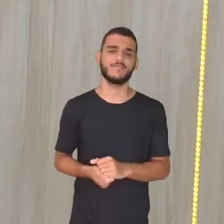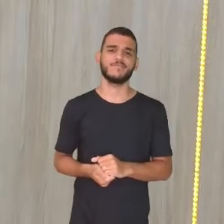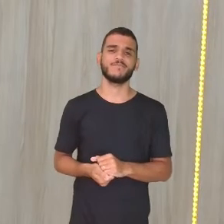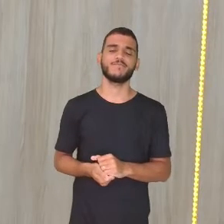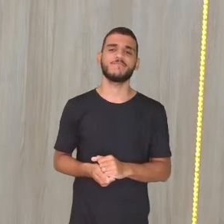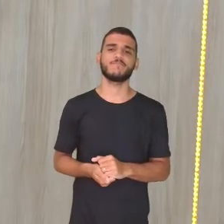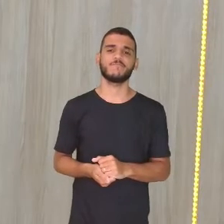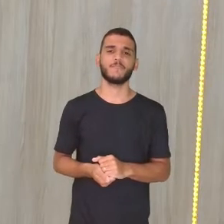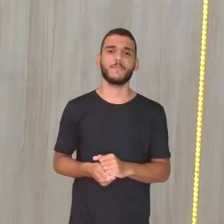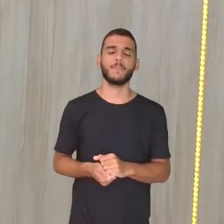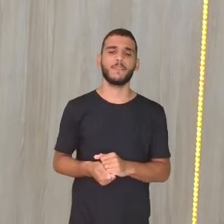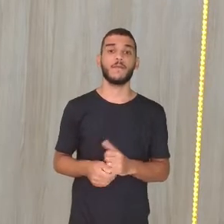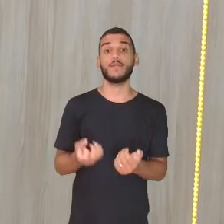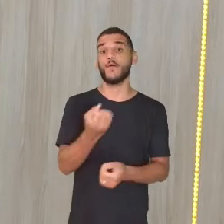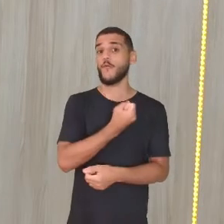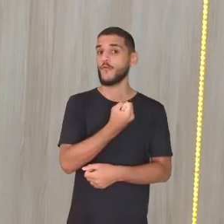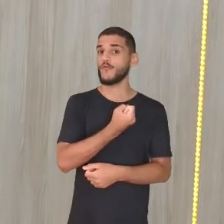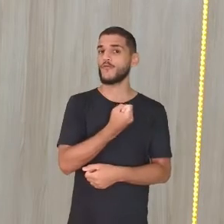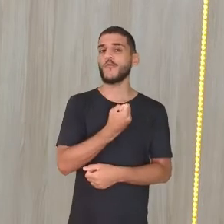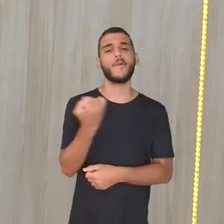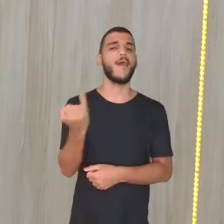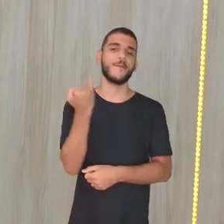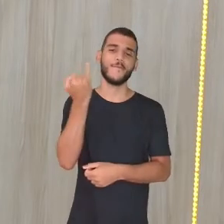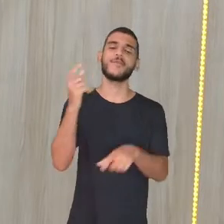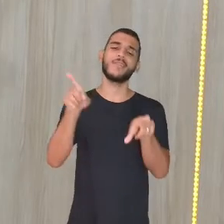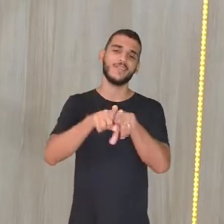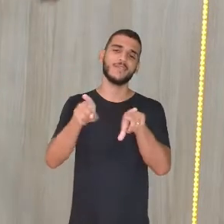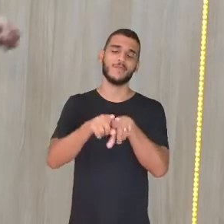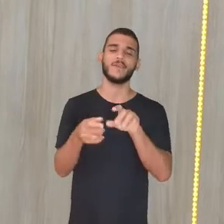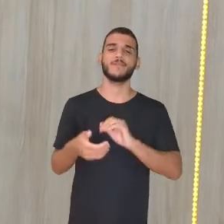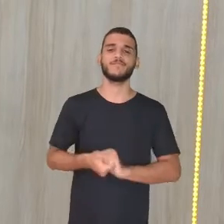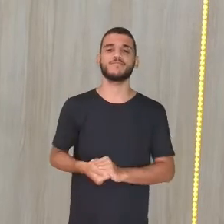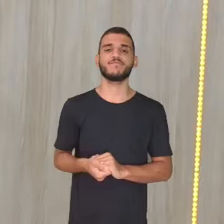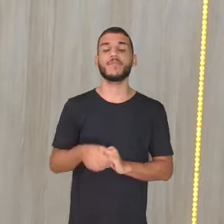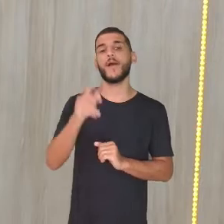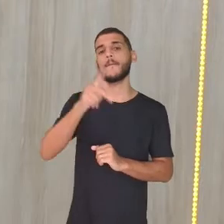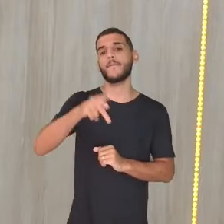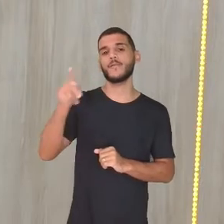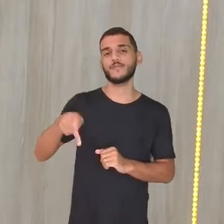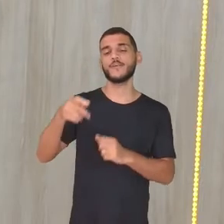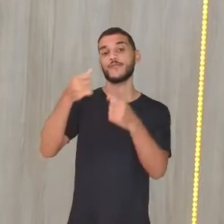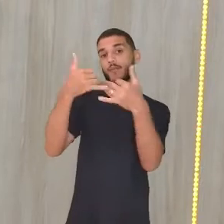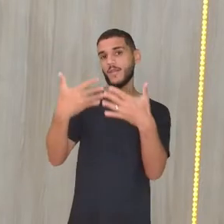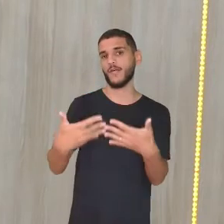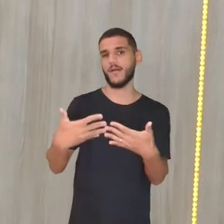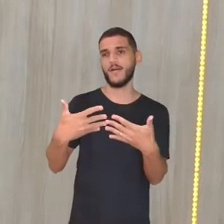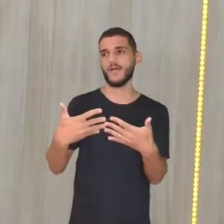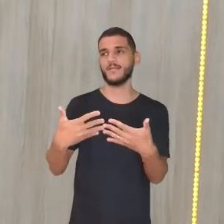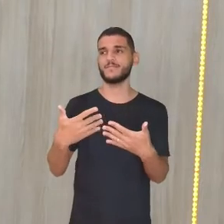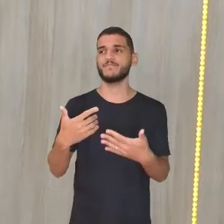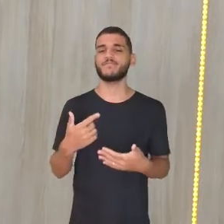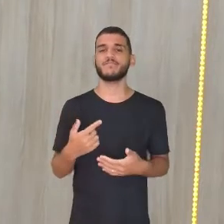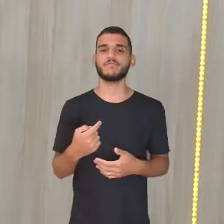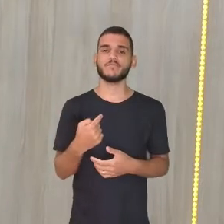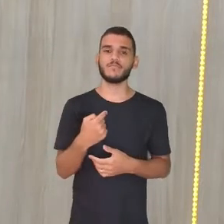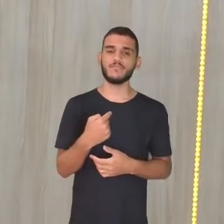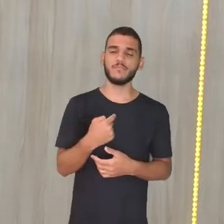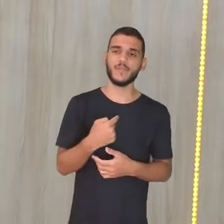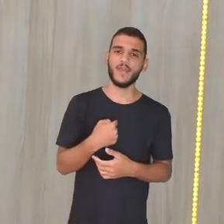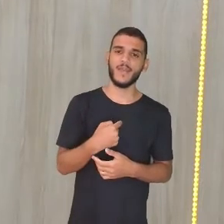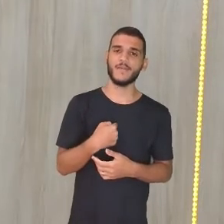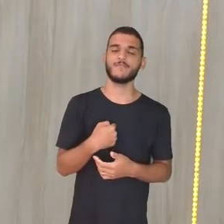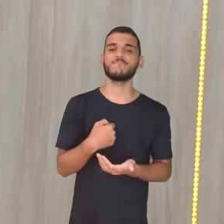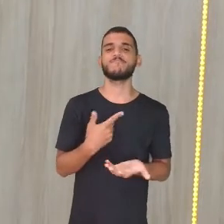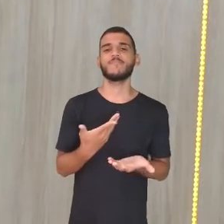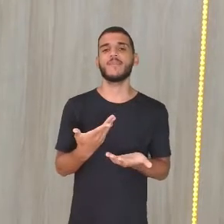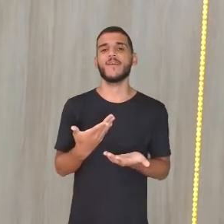Então, os números servem para isso também, tá? Ricardinho falou aqui, CEP, eu tentei, eu tentei deixar ele falar, tentei de novo aqui,